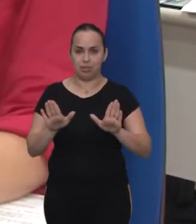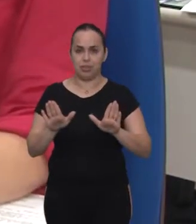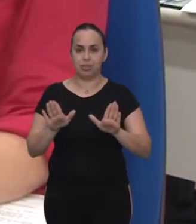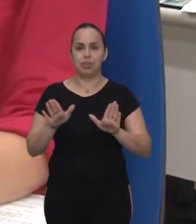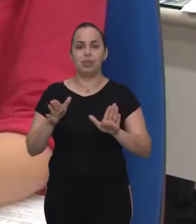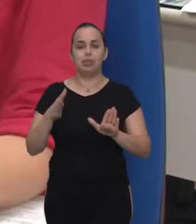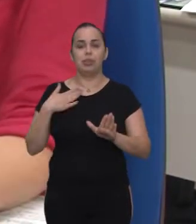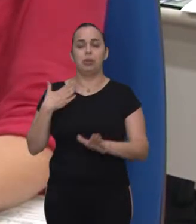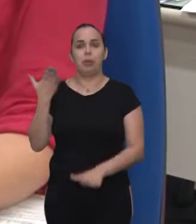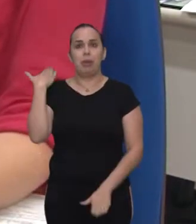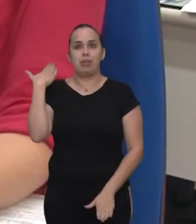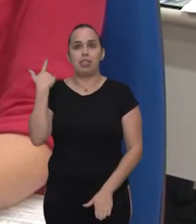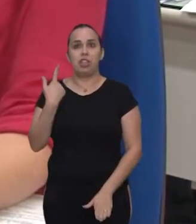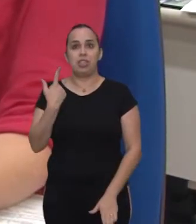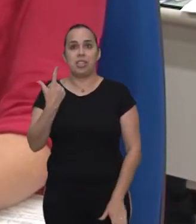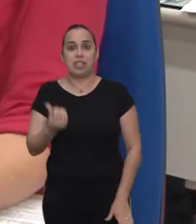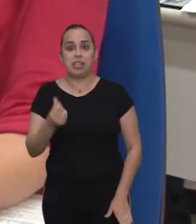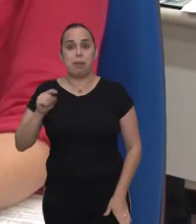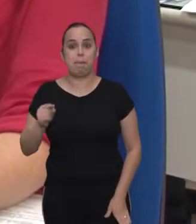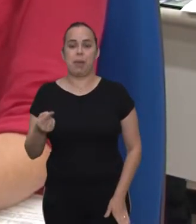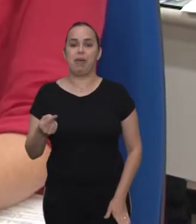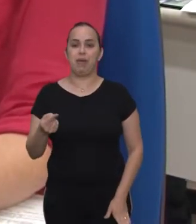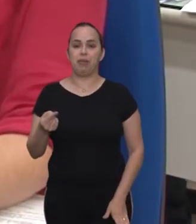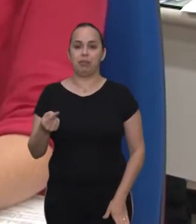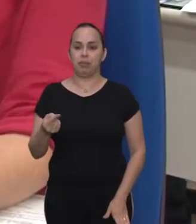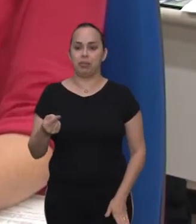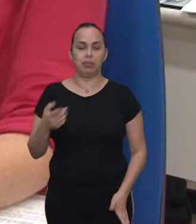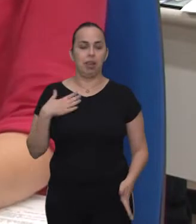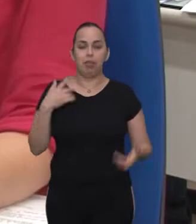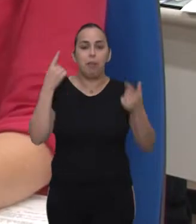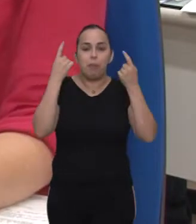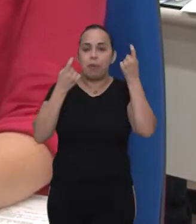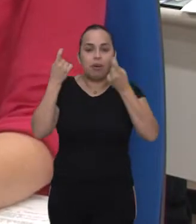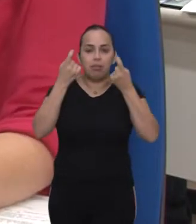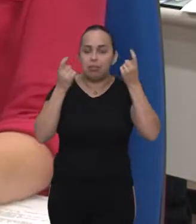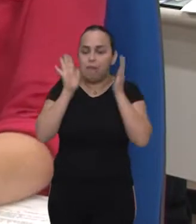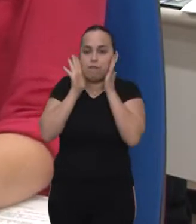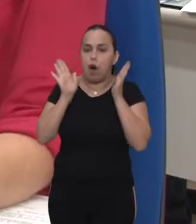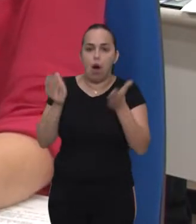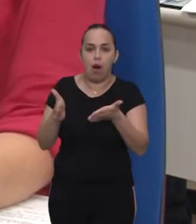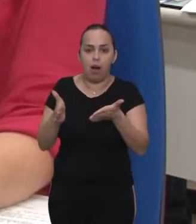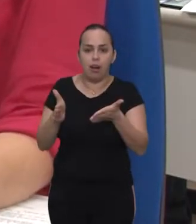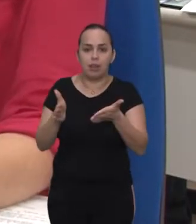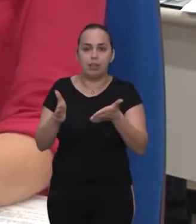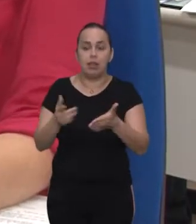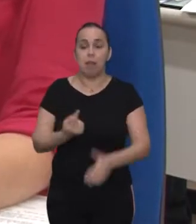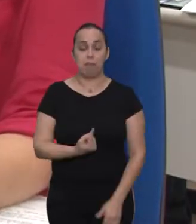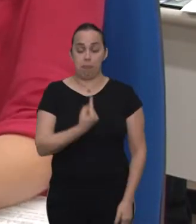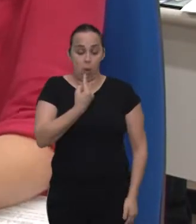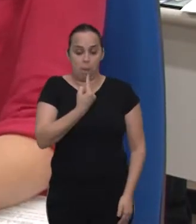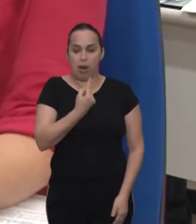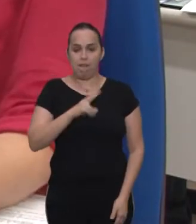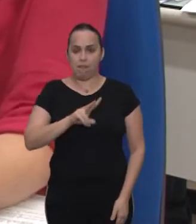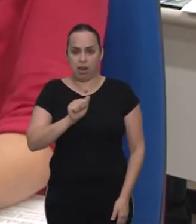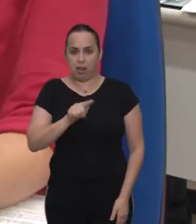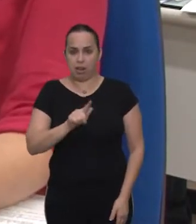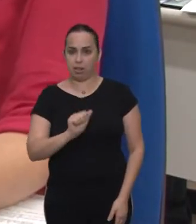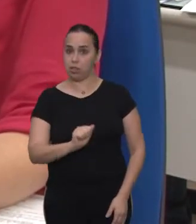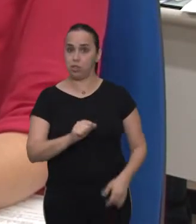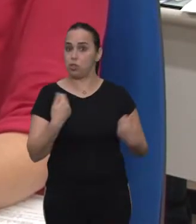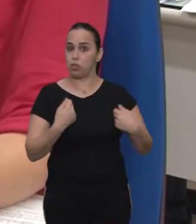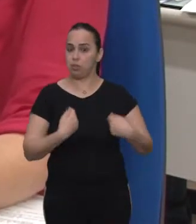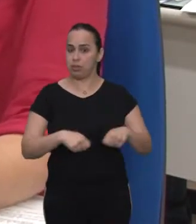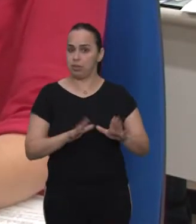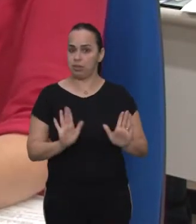uma vaga não interessa no nosso tinha 16 mil ele Pomar não vou fazer porque tem 16 mil lhe interessa você vai fazer você precisa de